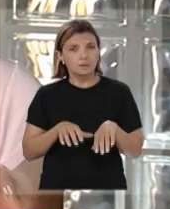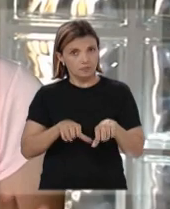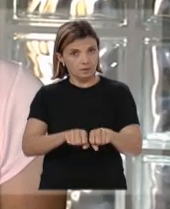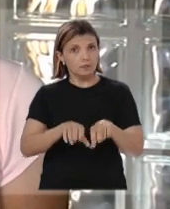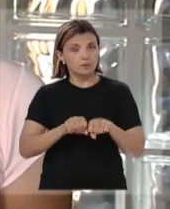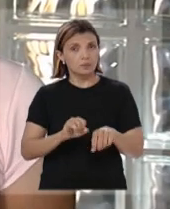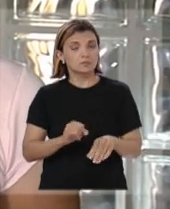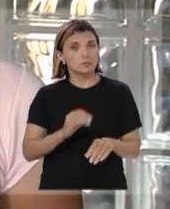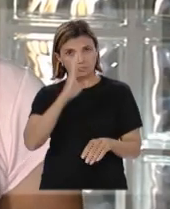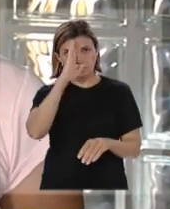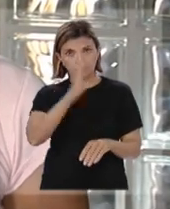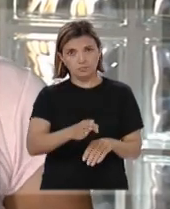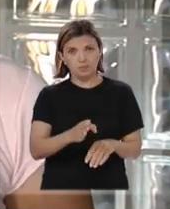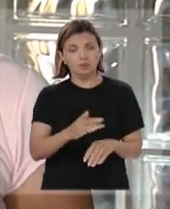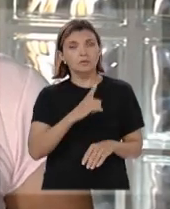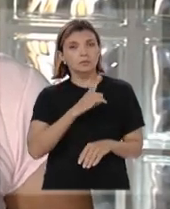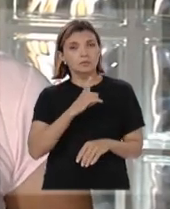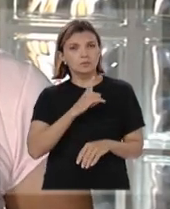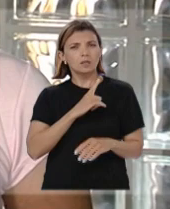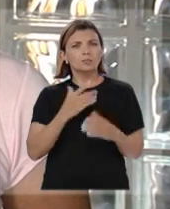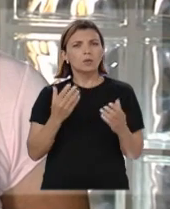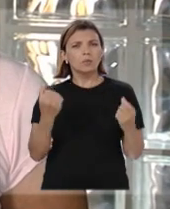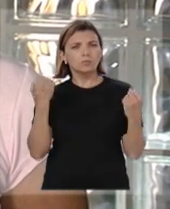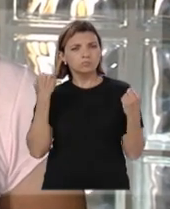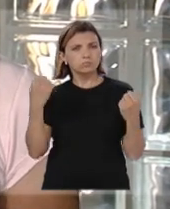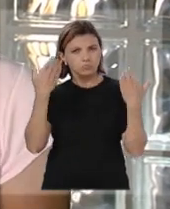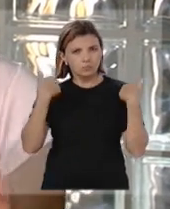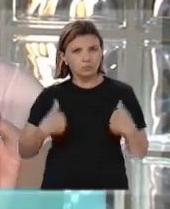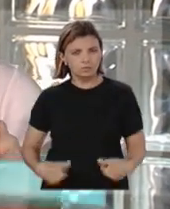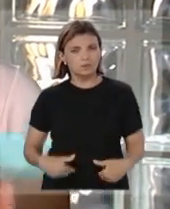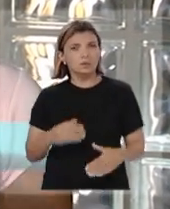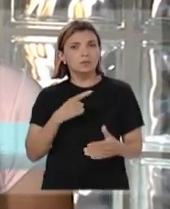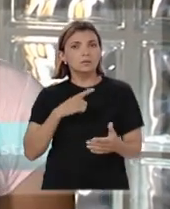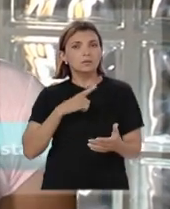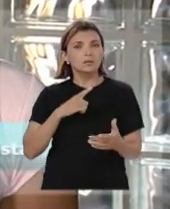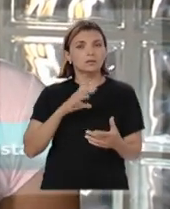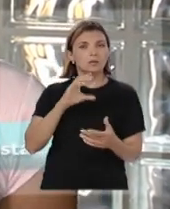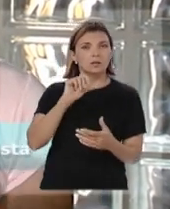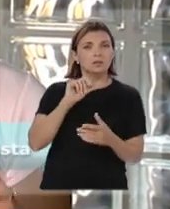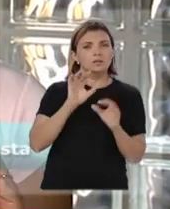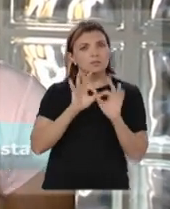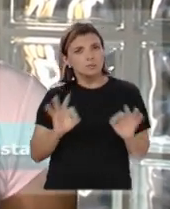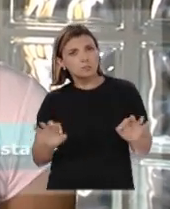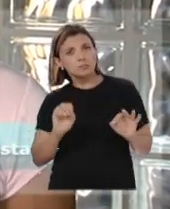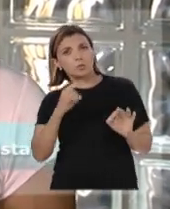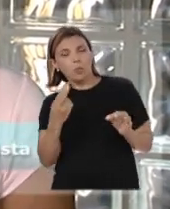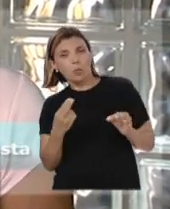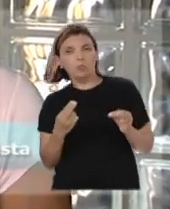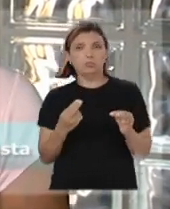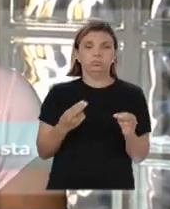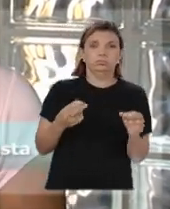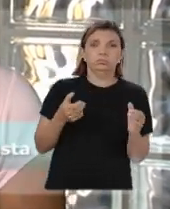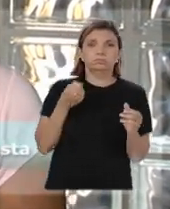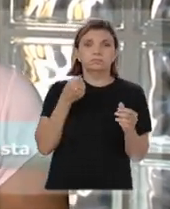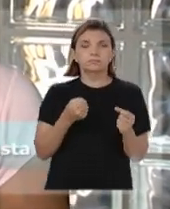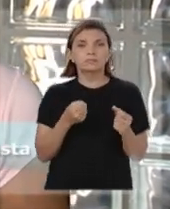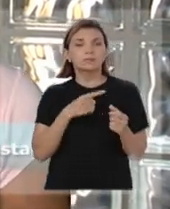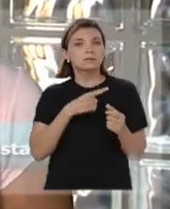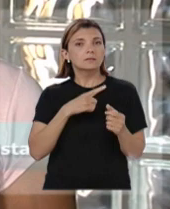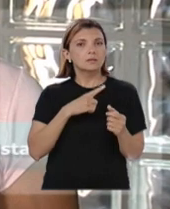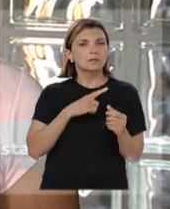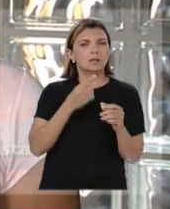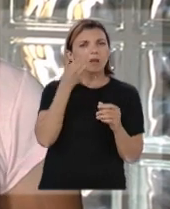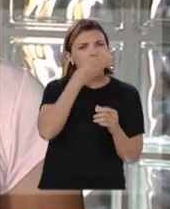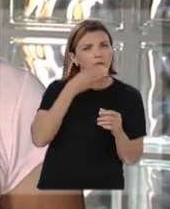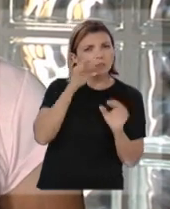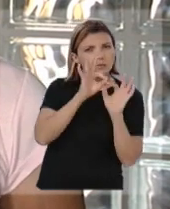Os carboidratos são a principal fonte de energia do organismo. Eles podem ser divididos em carboidratos simples e complexos. Os